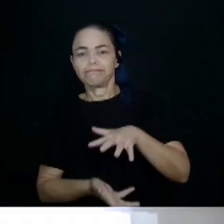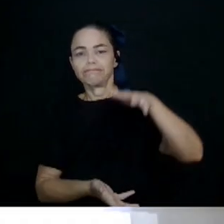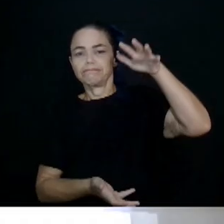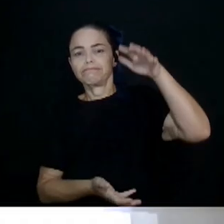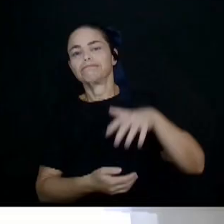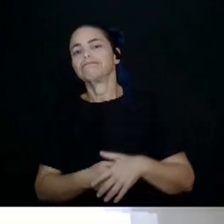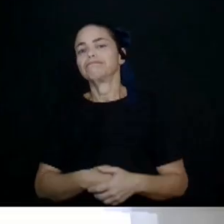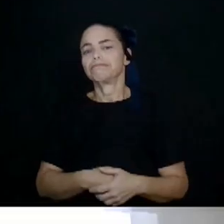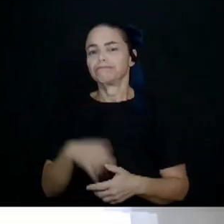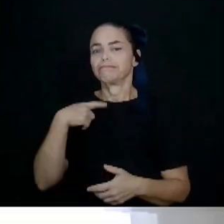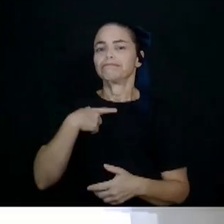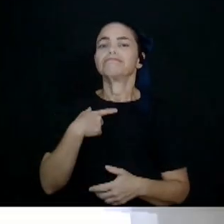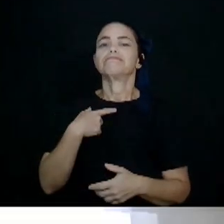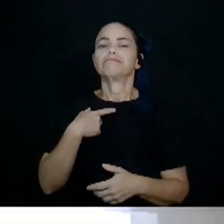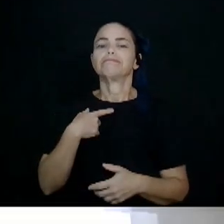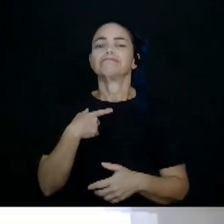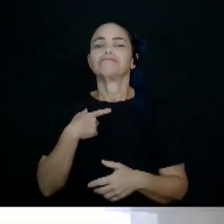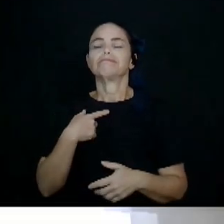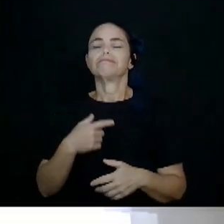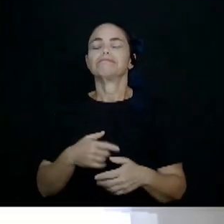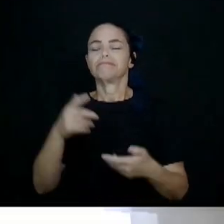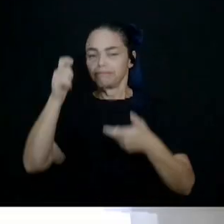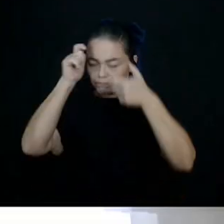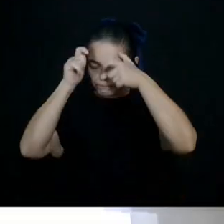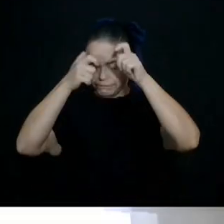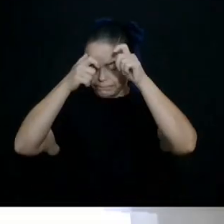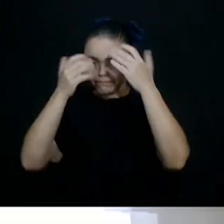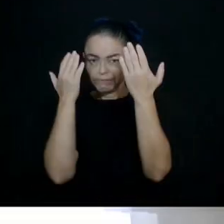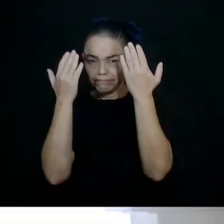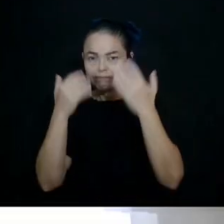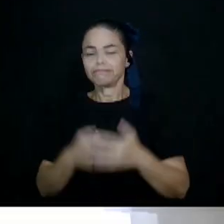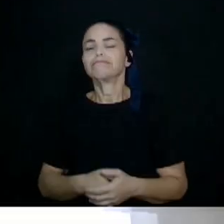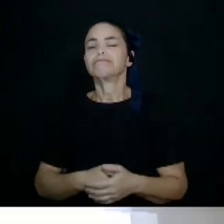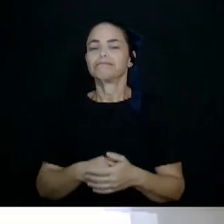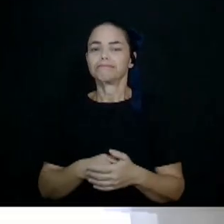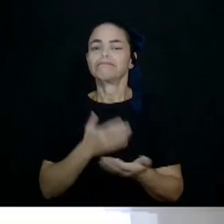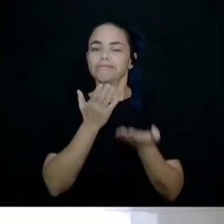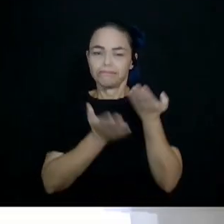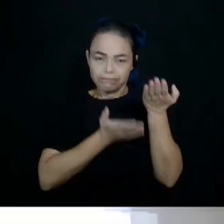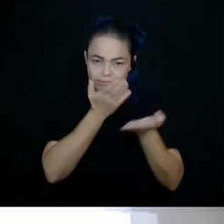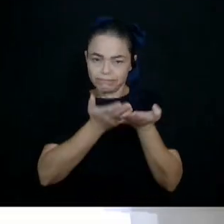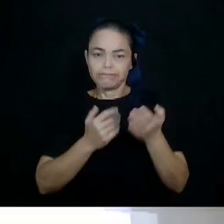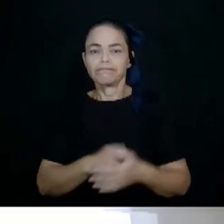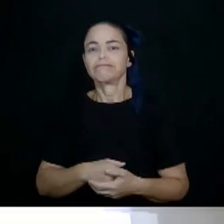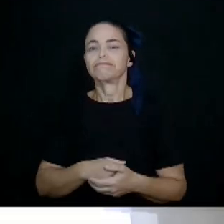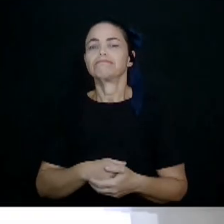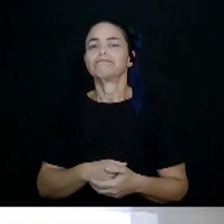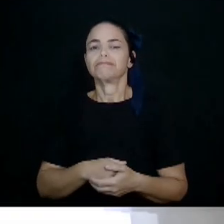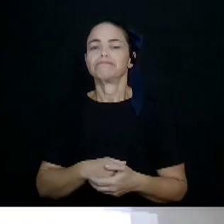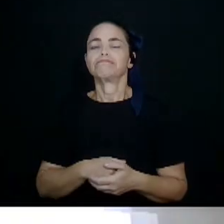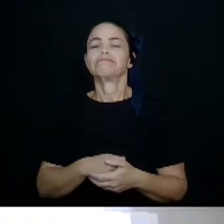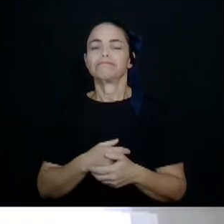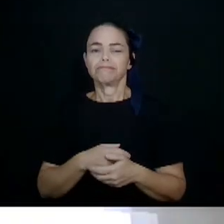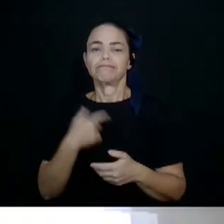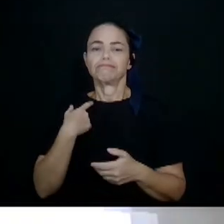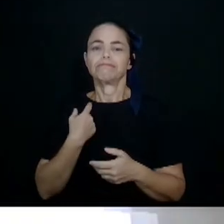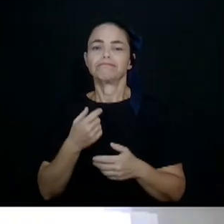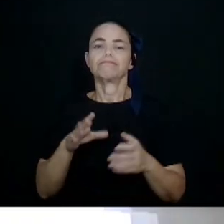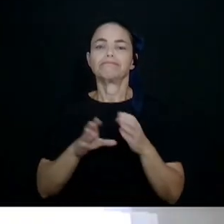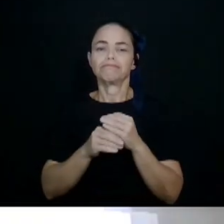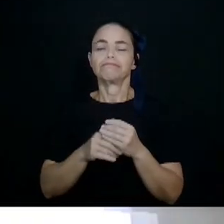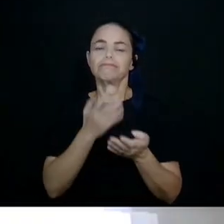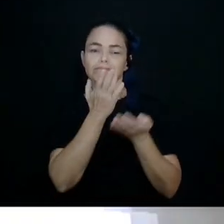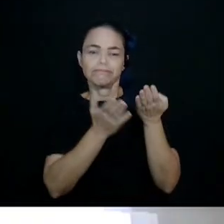gente está falando sim de um transtorno psiquiátrico e que merece sim um tratamento multidisciplinar, composto por terapia